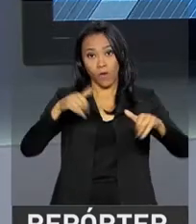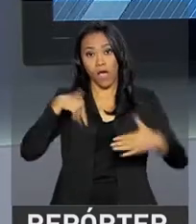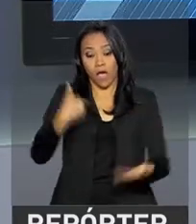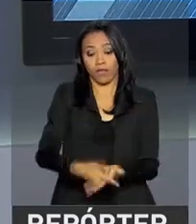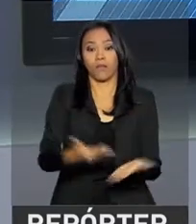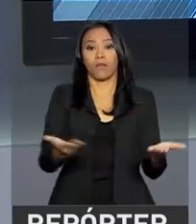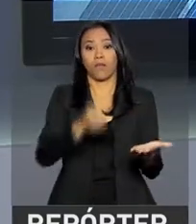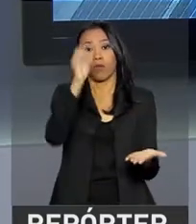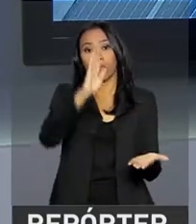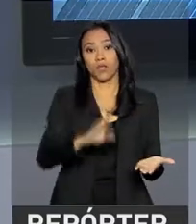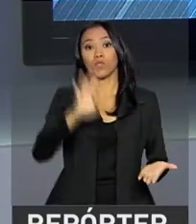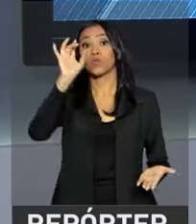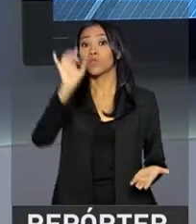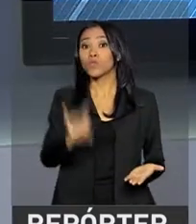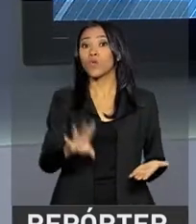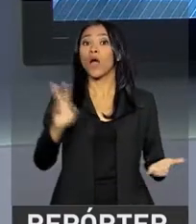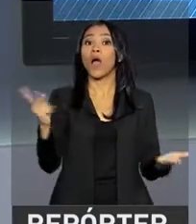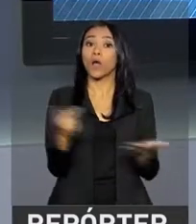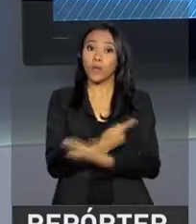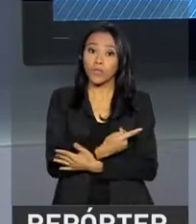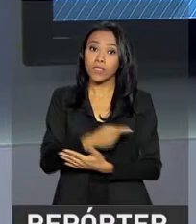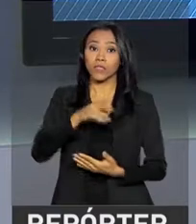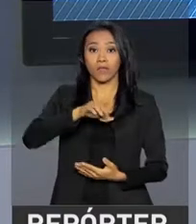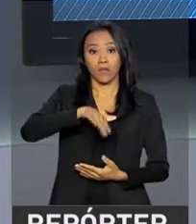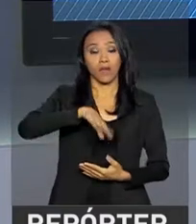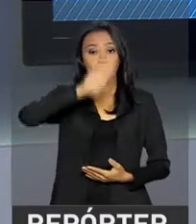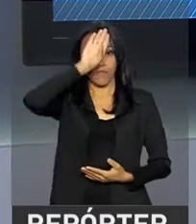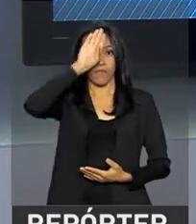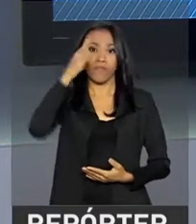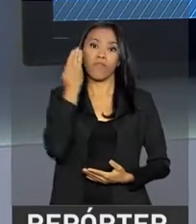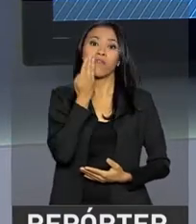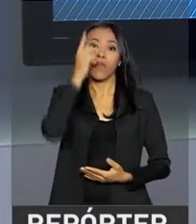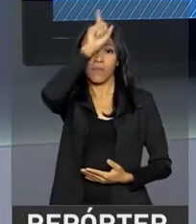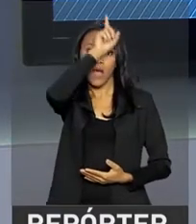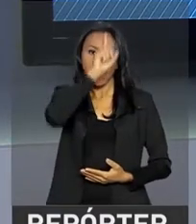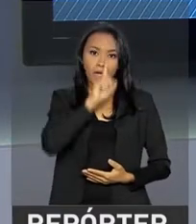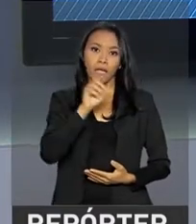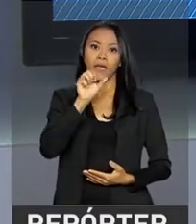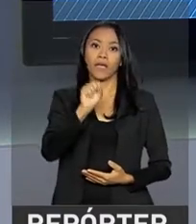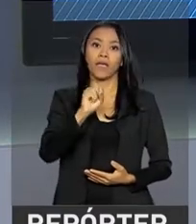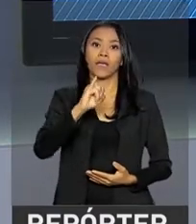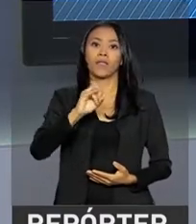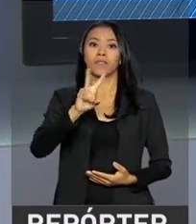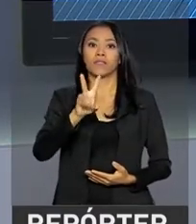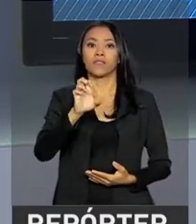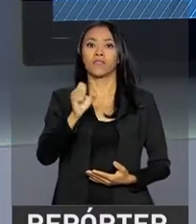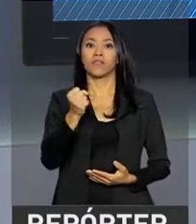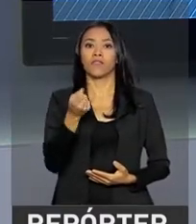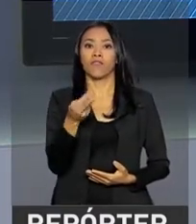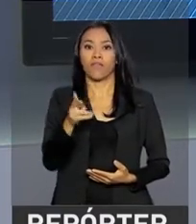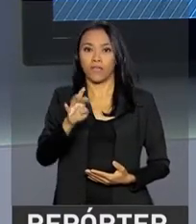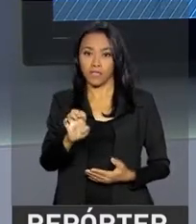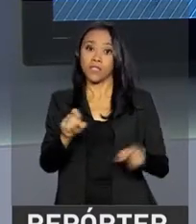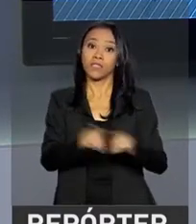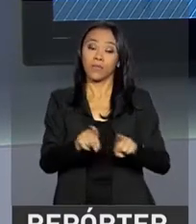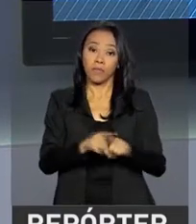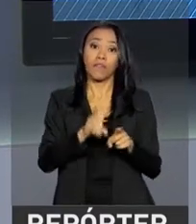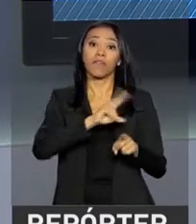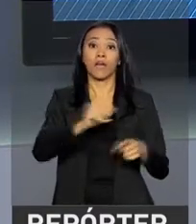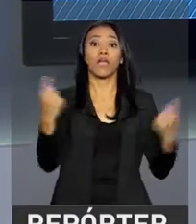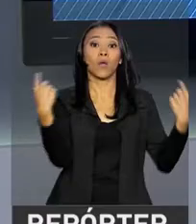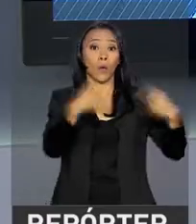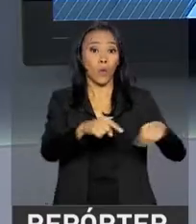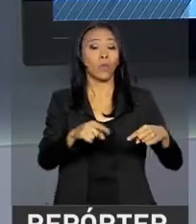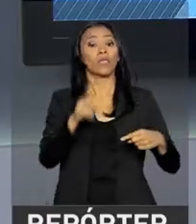brasil só tem registros de casos da febre amarela silvestre mesmo assim vai reforçar o combate à febre amarela urbana que é